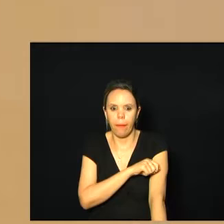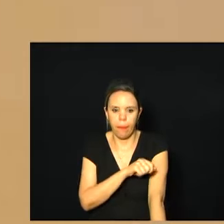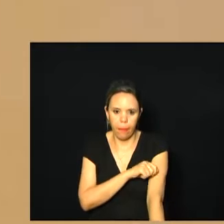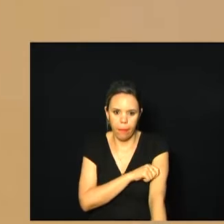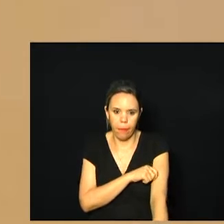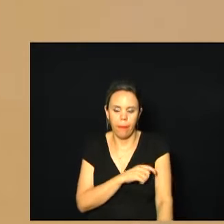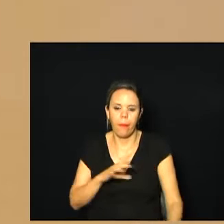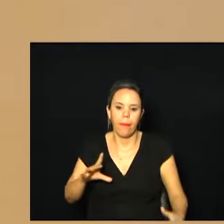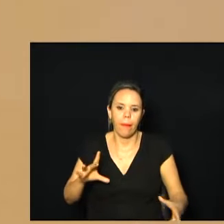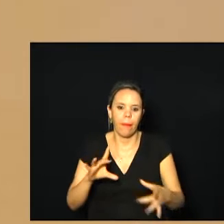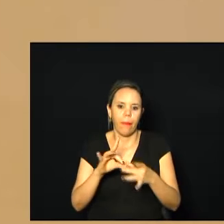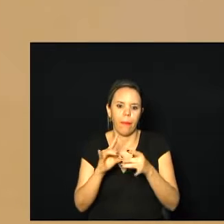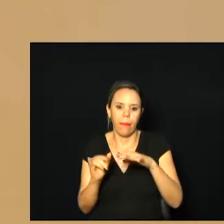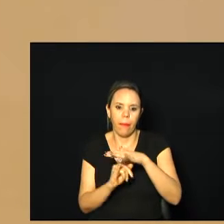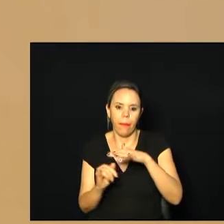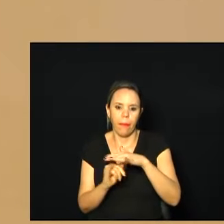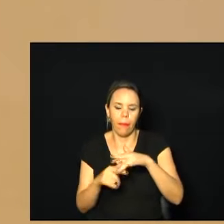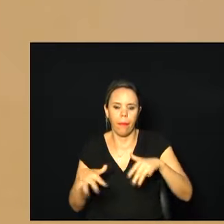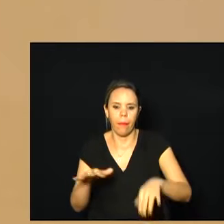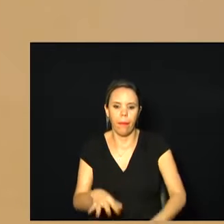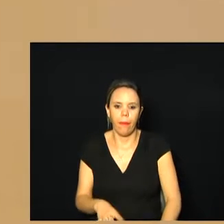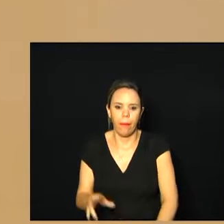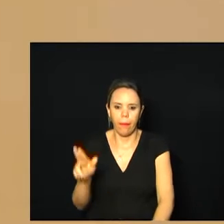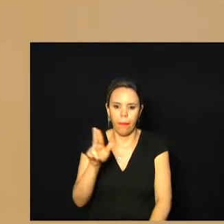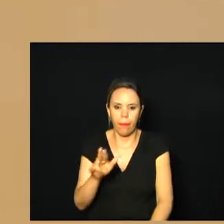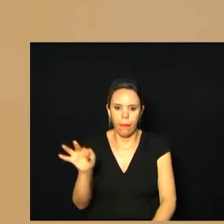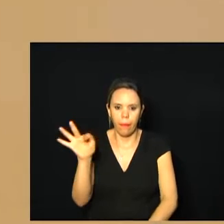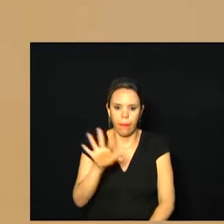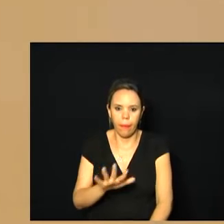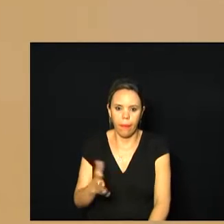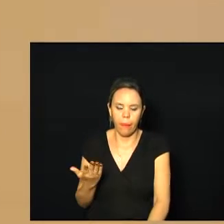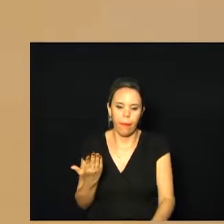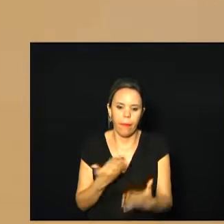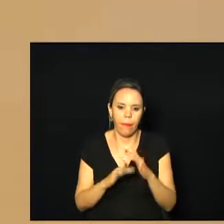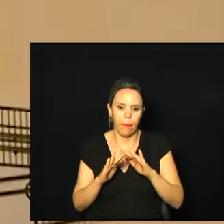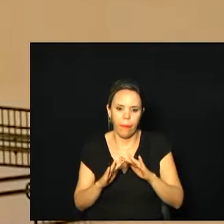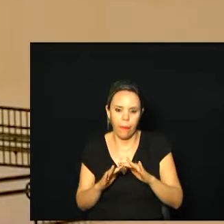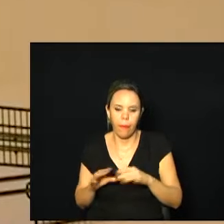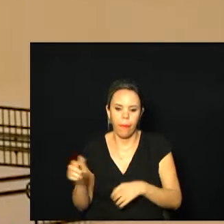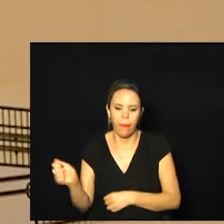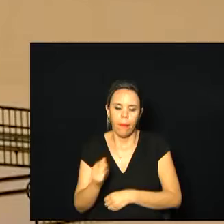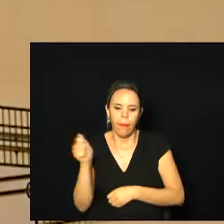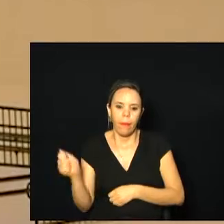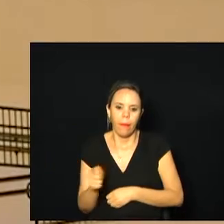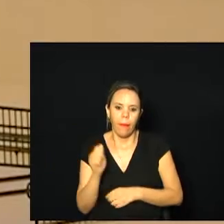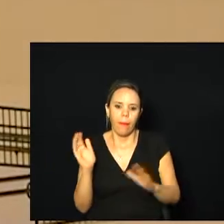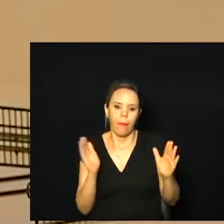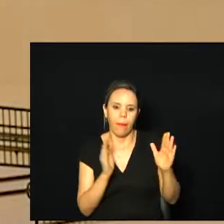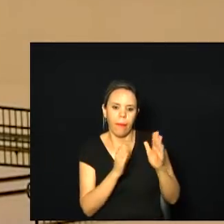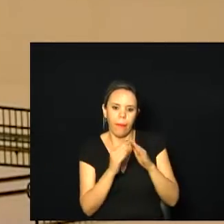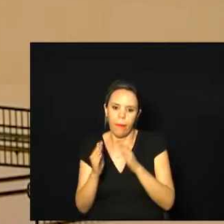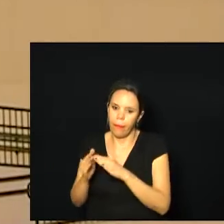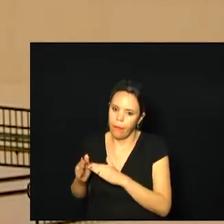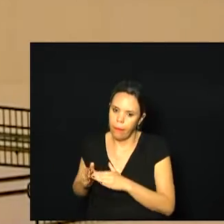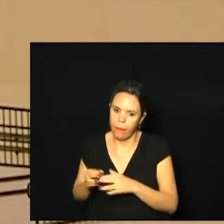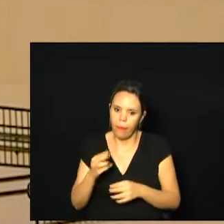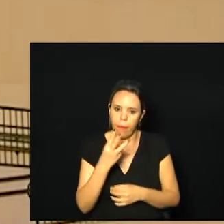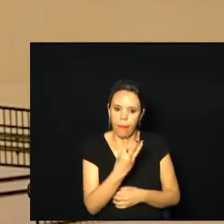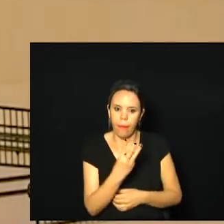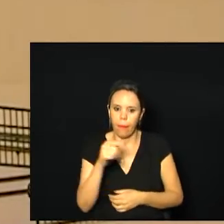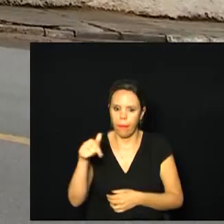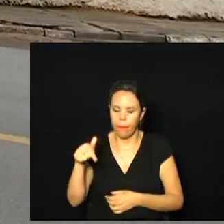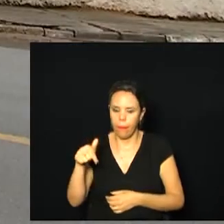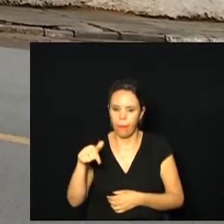com parcerias com instituições, universidades, escolas, associações de moradores em